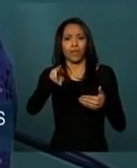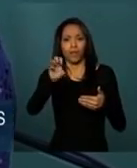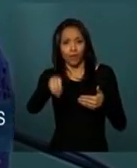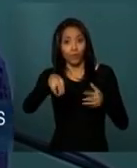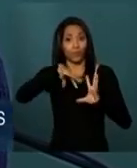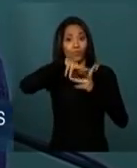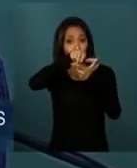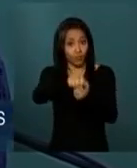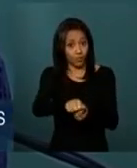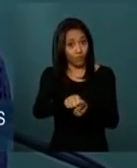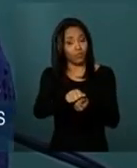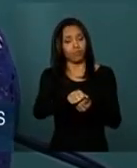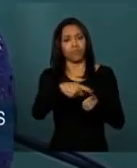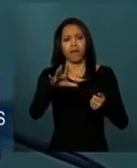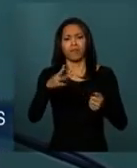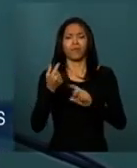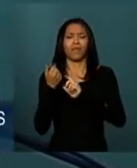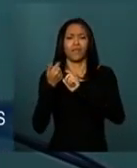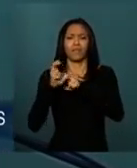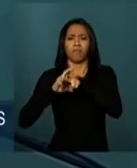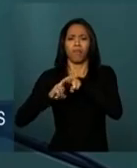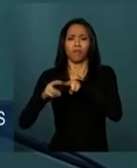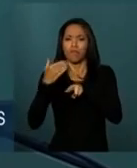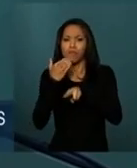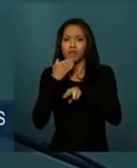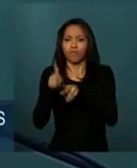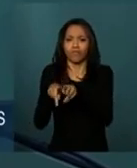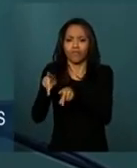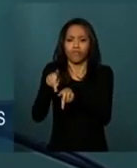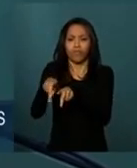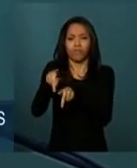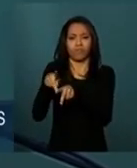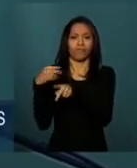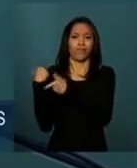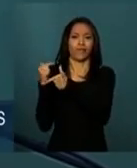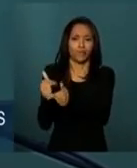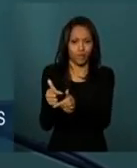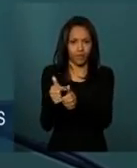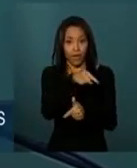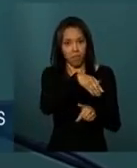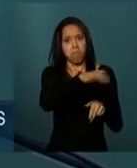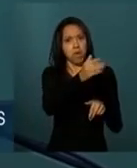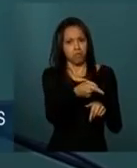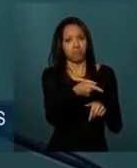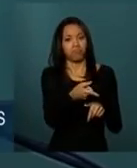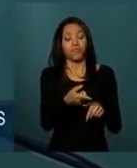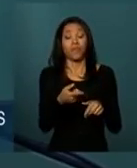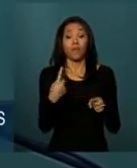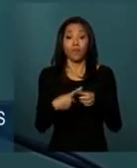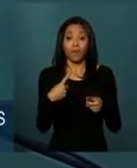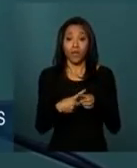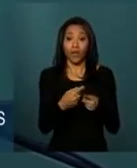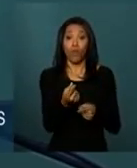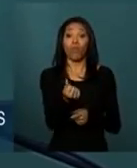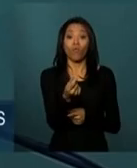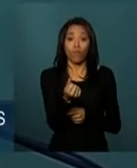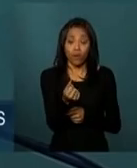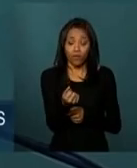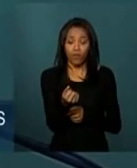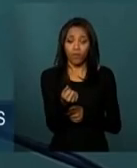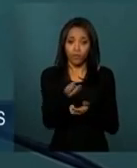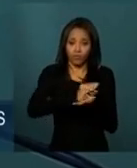mais do que o metrô tradicional. Eu vim aqui porque os valores das obras de